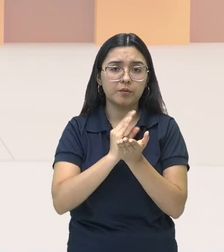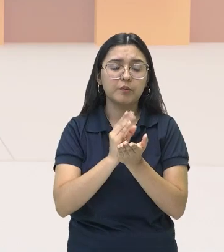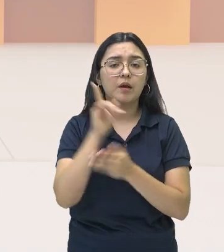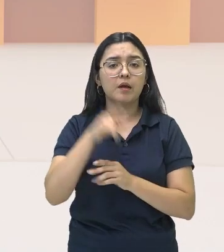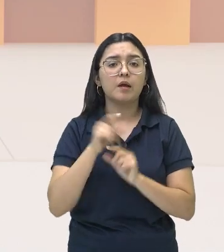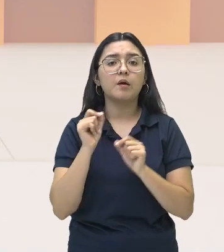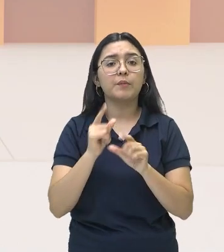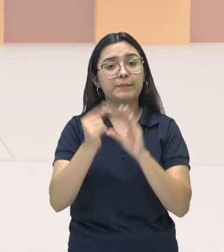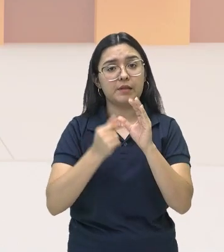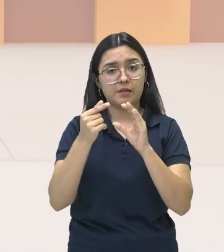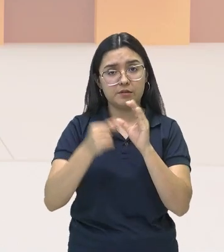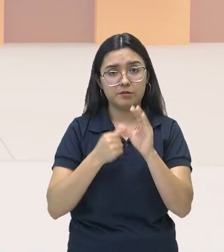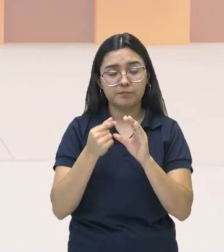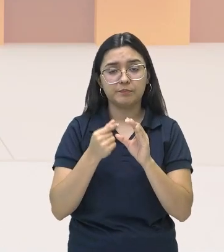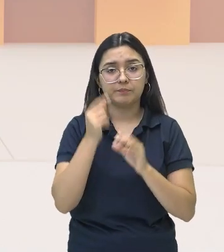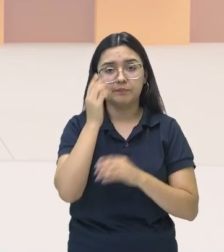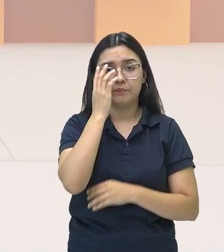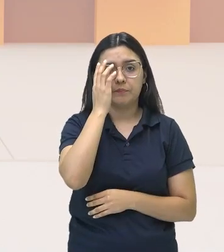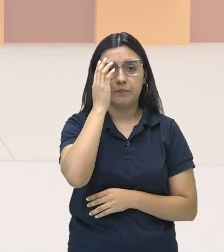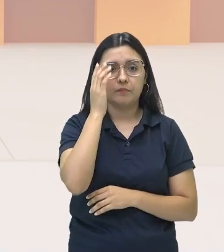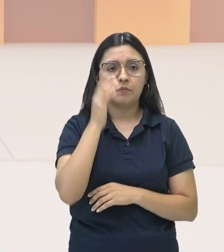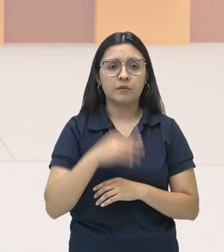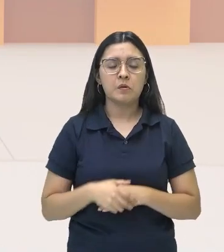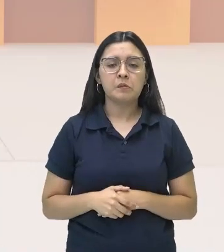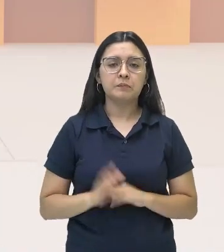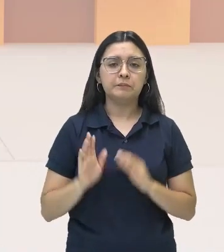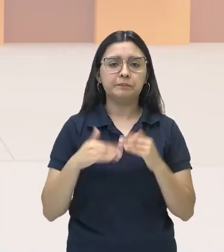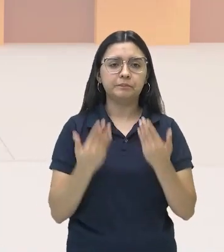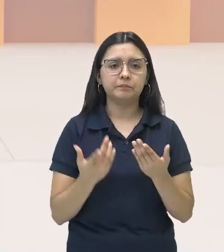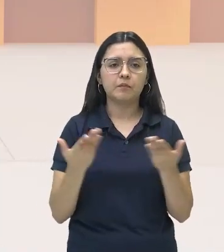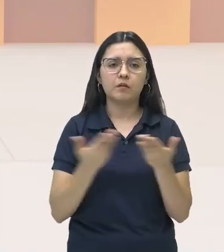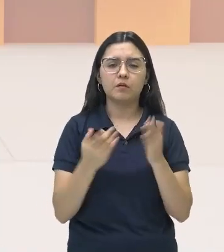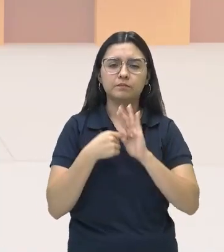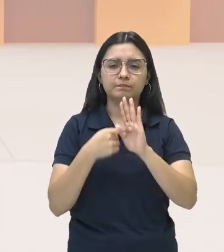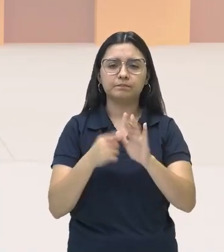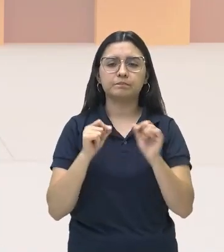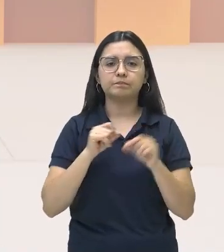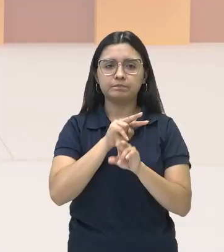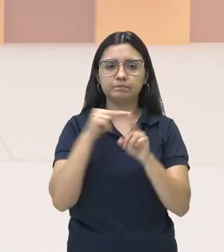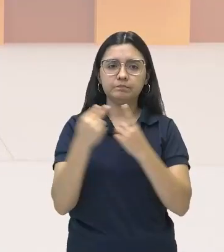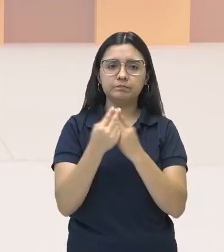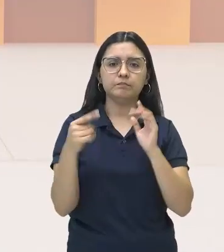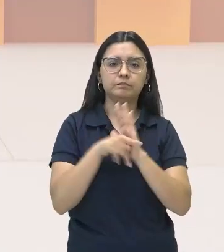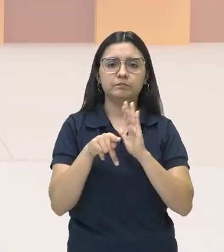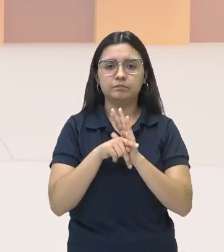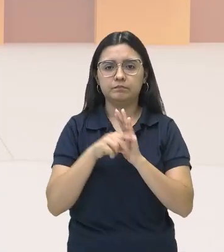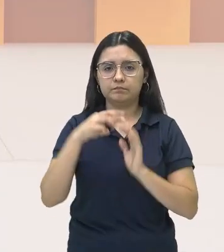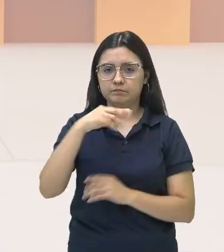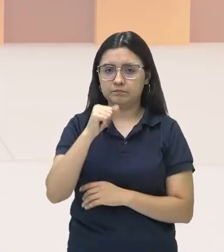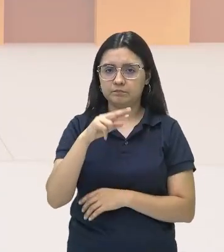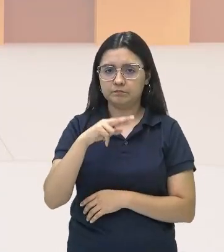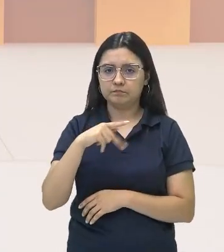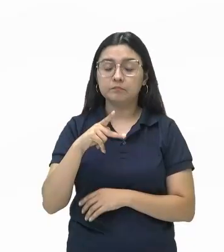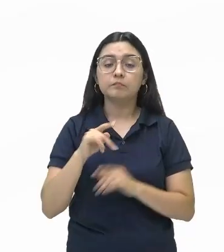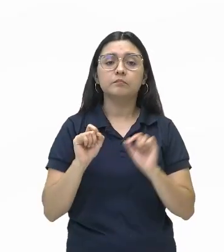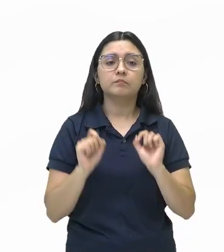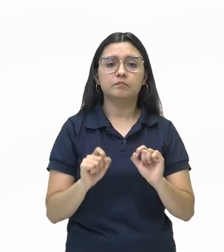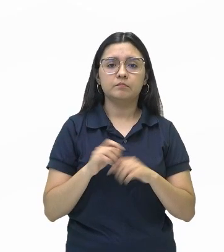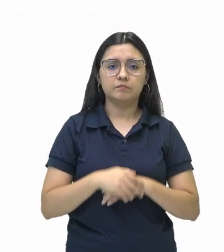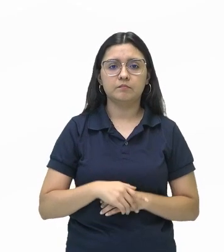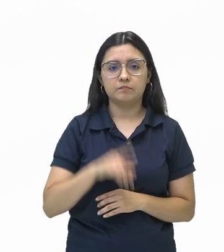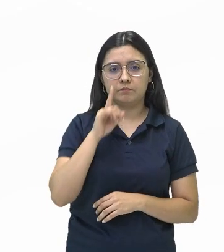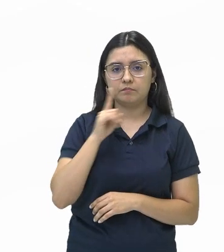questão do capitalismo, né? Nesse sentido. E aí a gente traz agora a perspectiva marxista nesse olhar aqui,